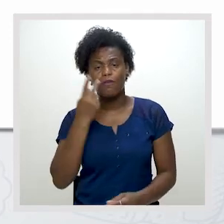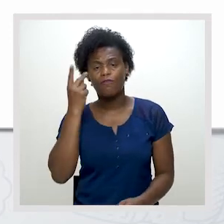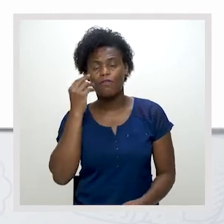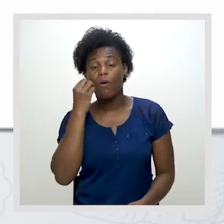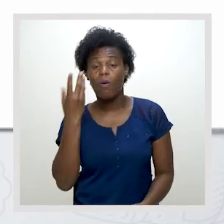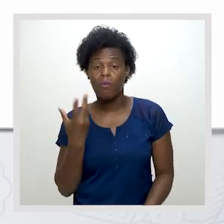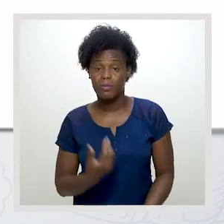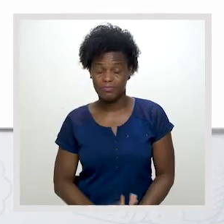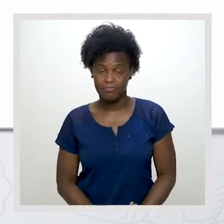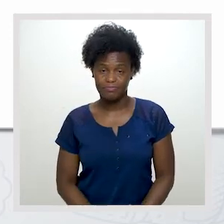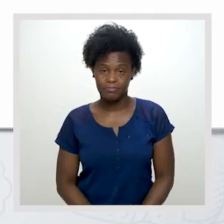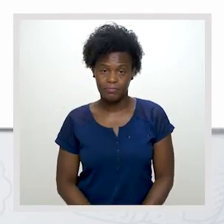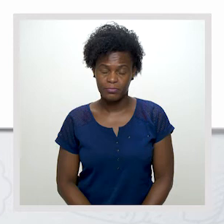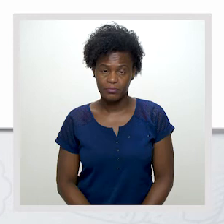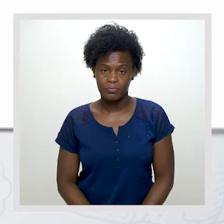seres vivos?